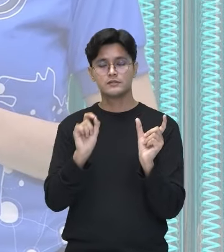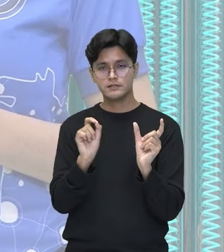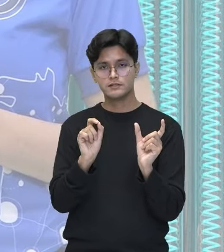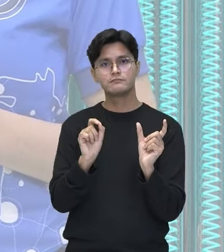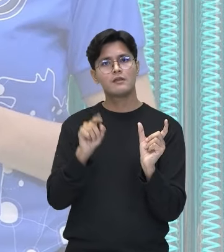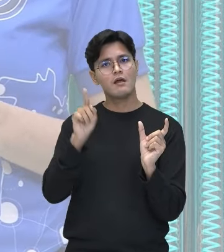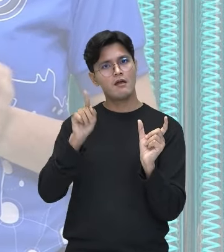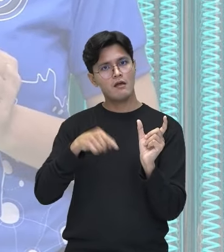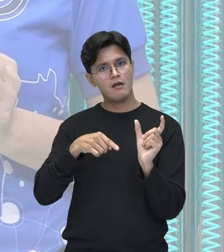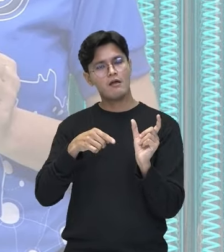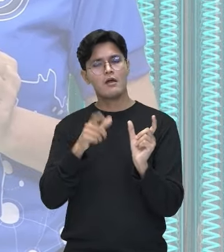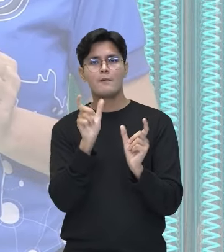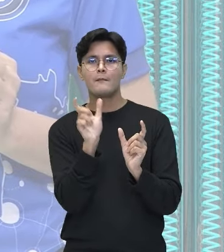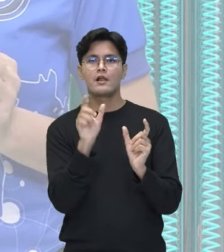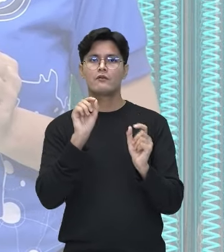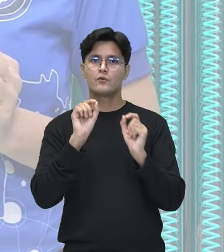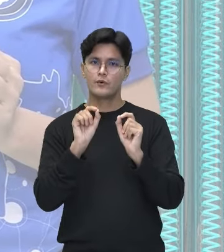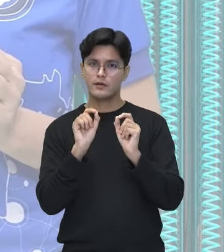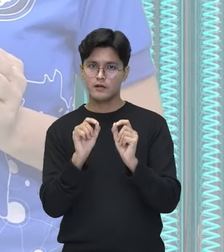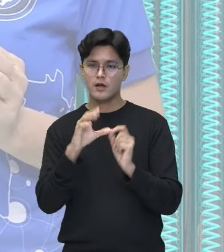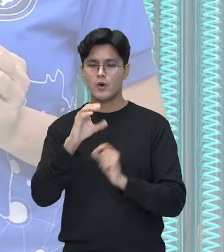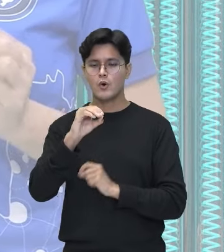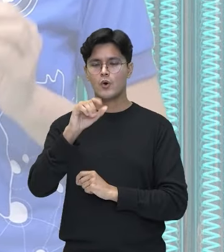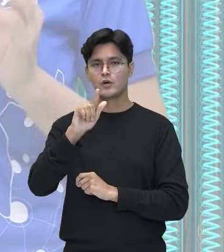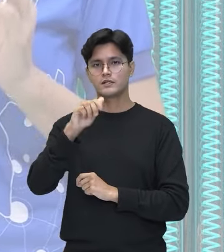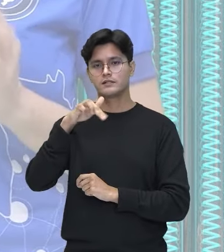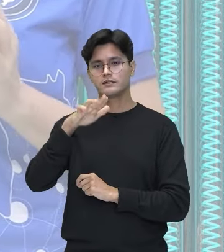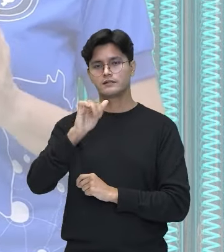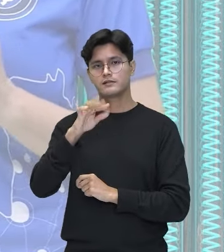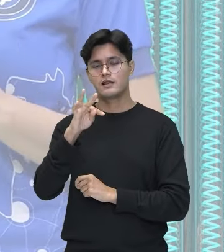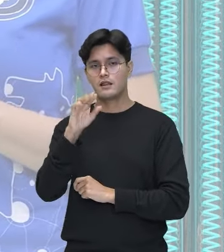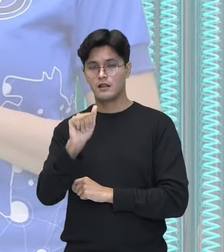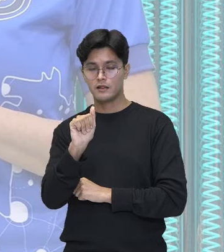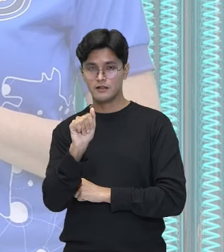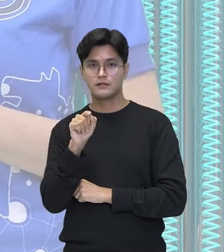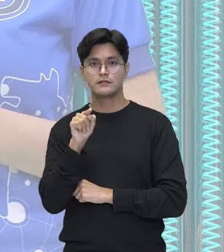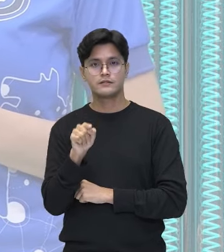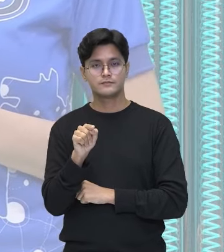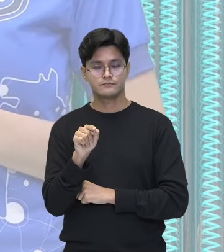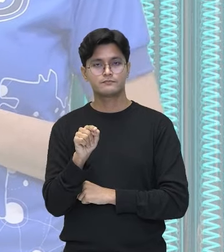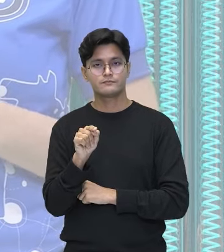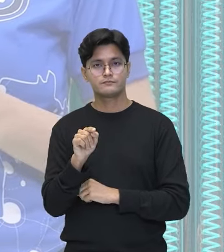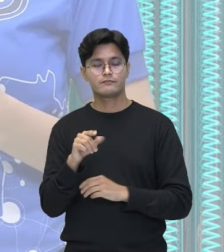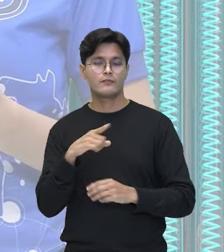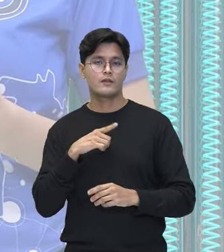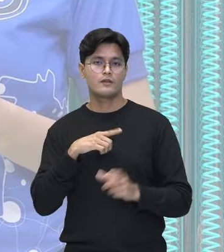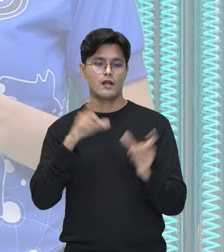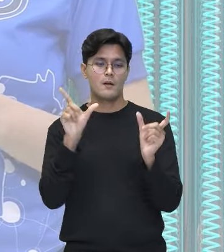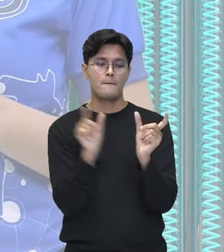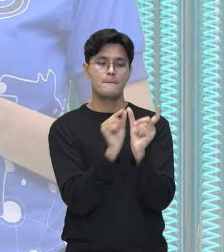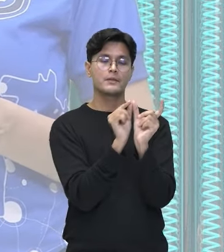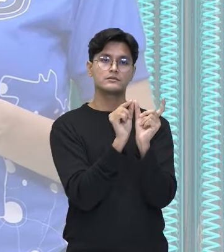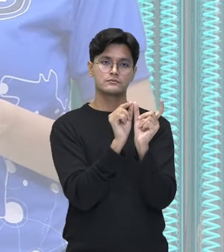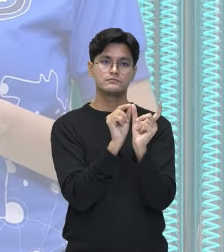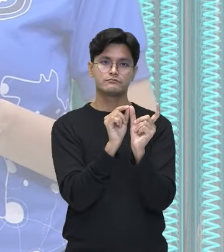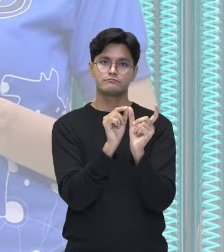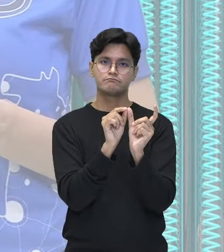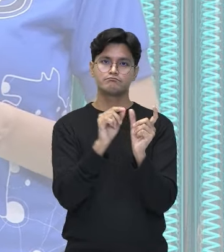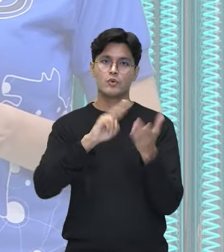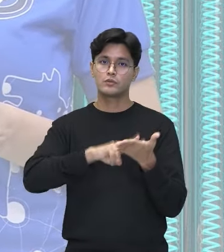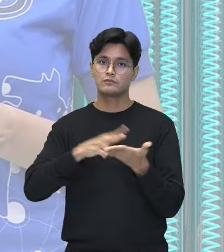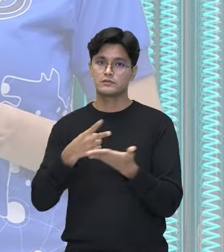palavra cognata, né? Se eu colocar o lá no finalzinho, já tenho uma palavra prefixo, não é? Então, uma palavra cognata,